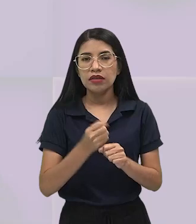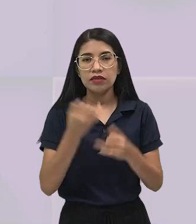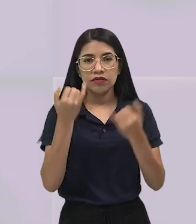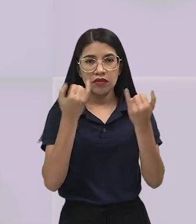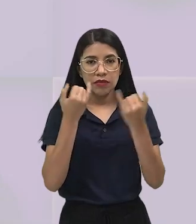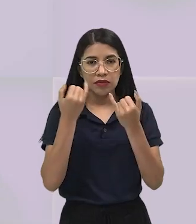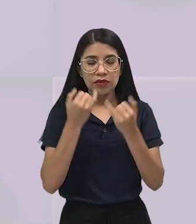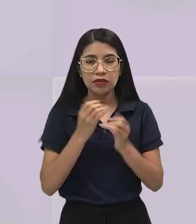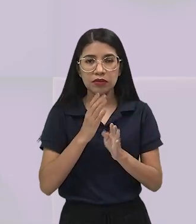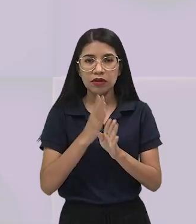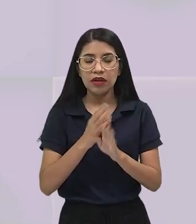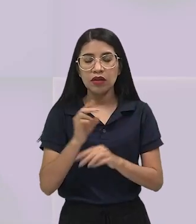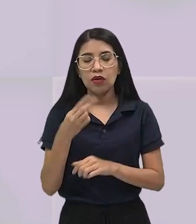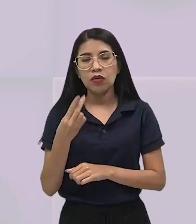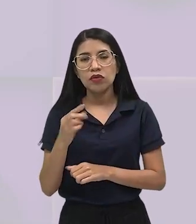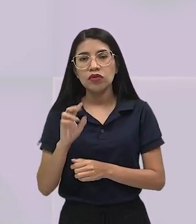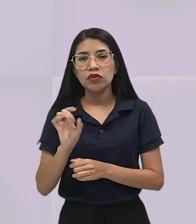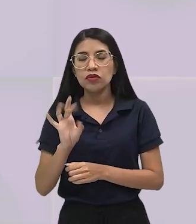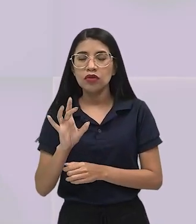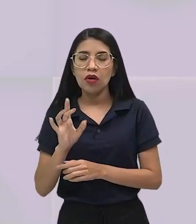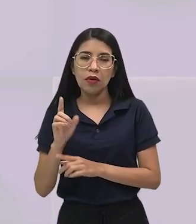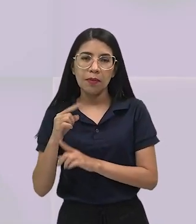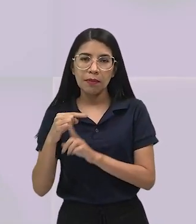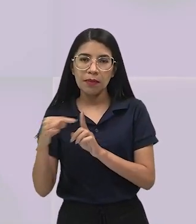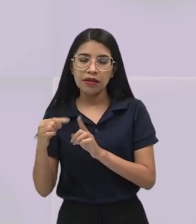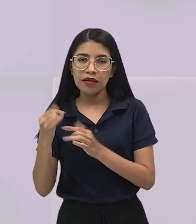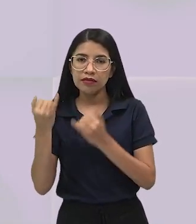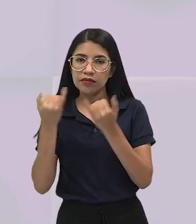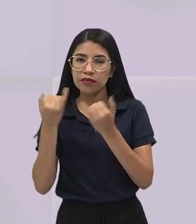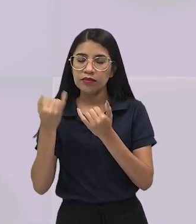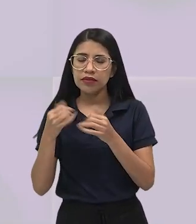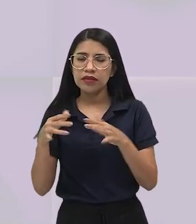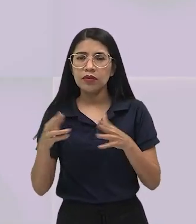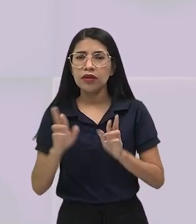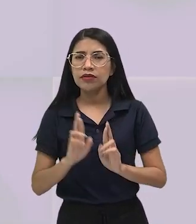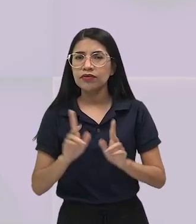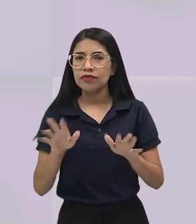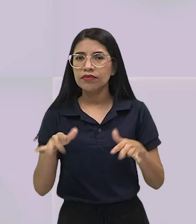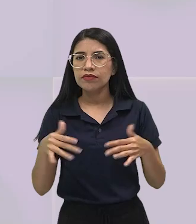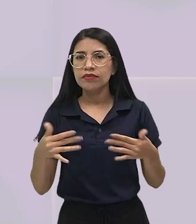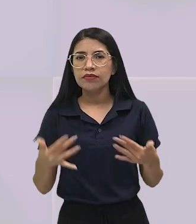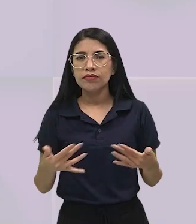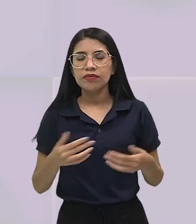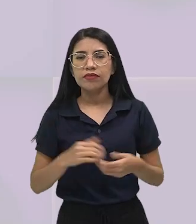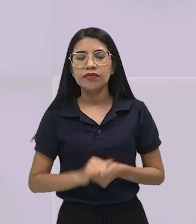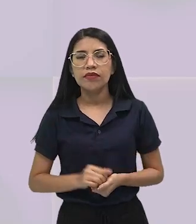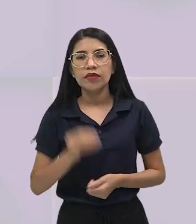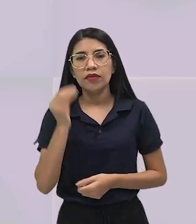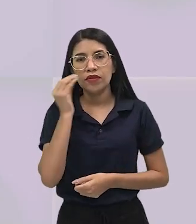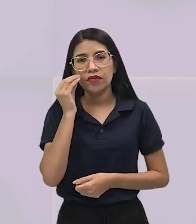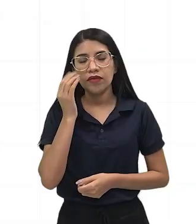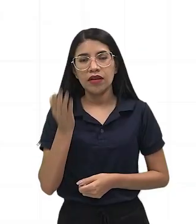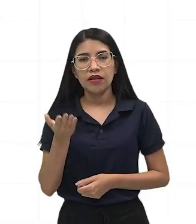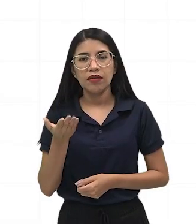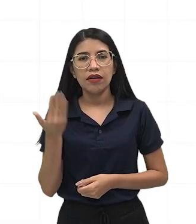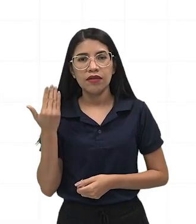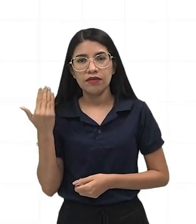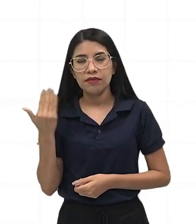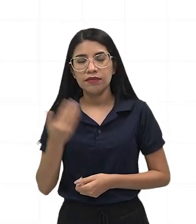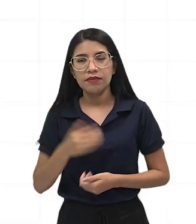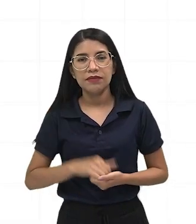dados. Será se isso tem diferenças? Vejamos, olha